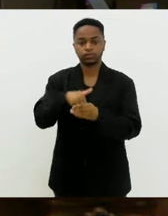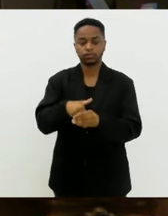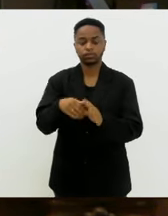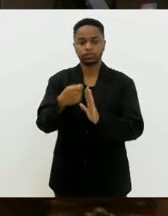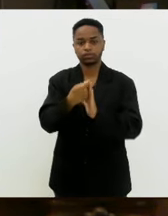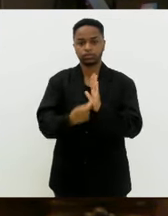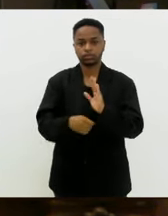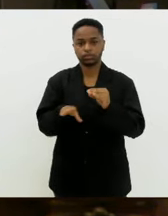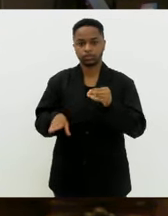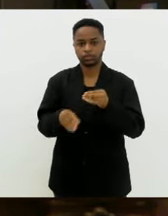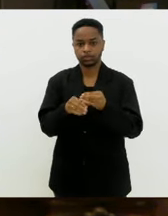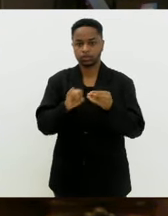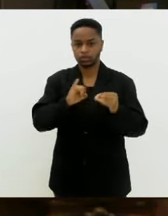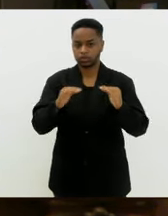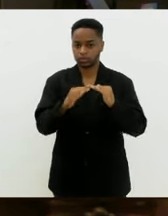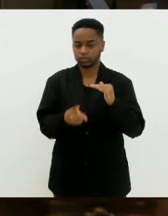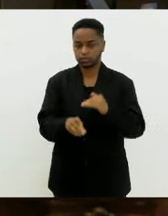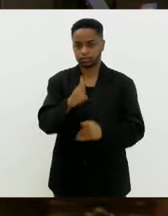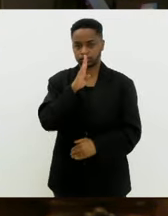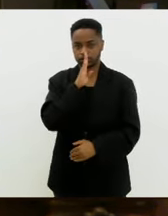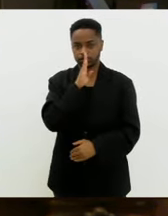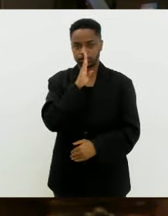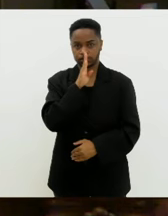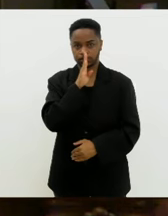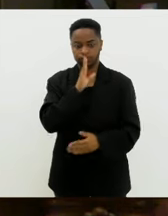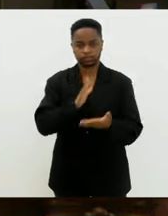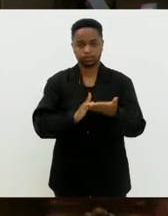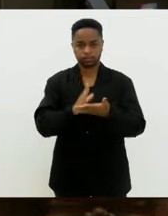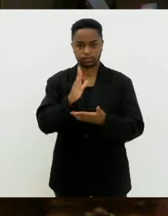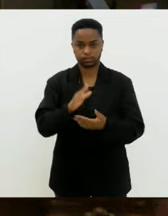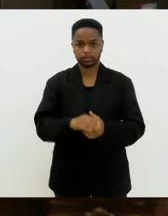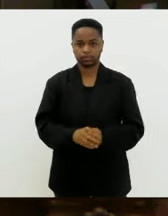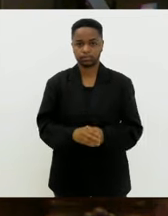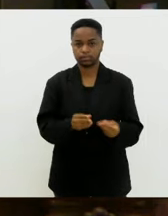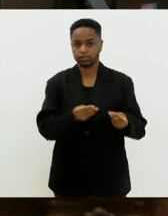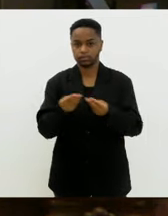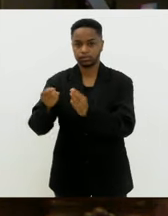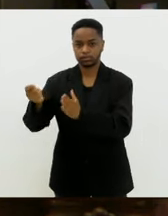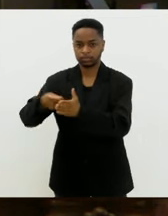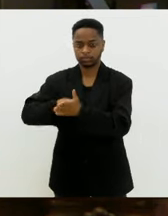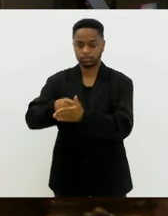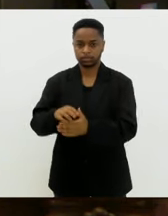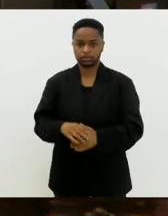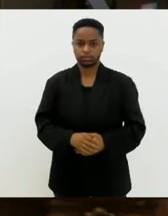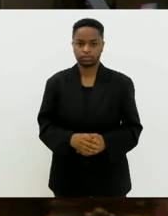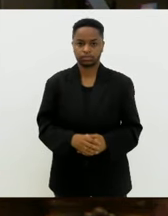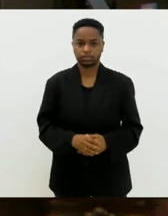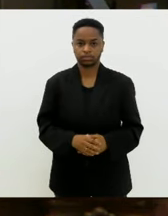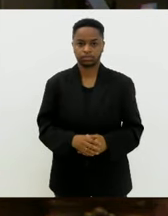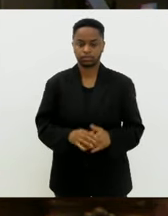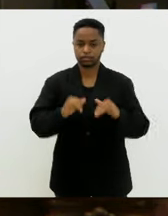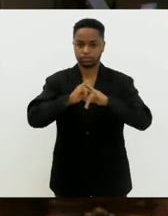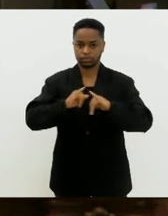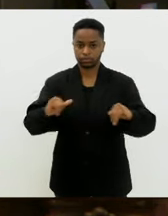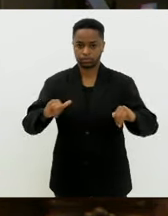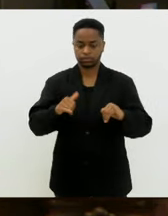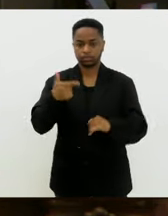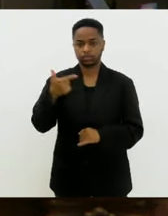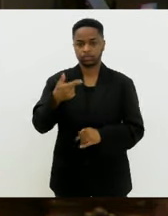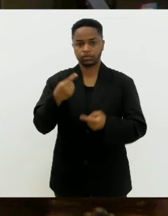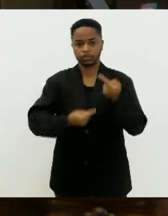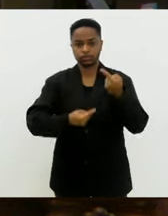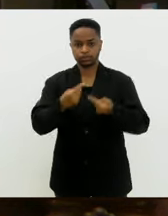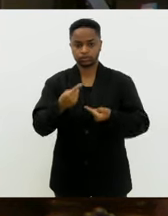assim emendado. Senhores que aprovam, permaneçam como estão. Aprovado. Vai autógrafo. Anuncio, em segunda